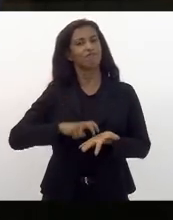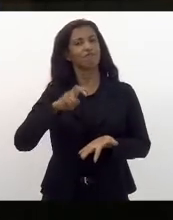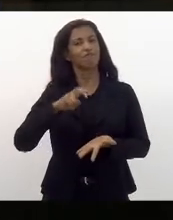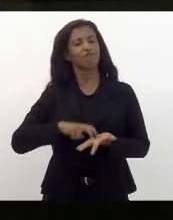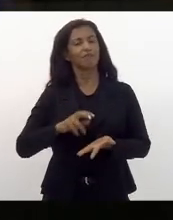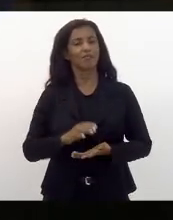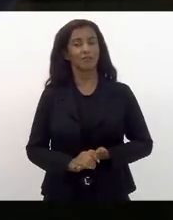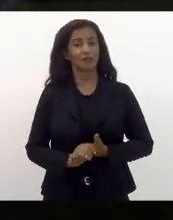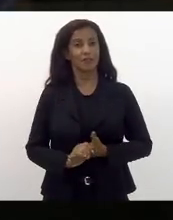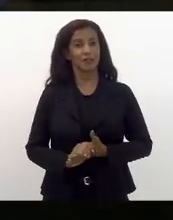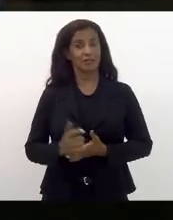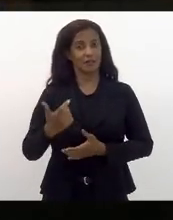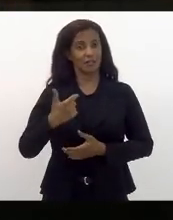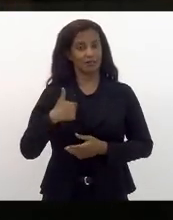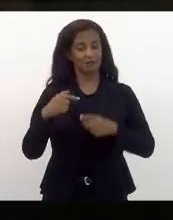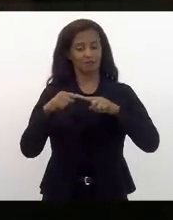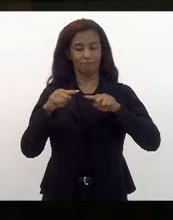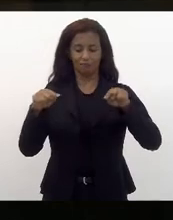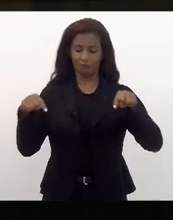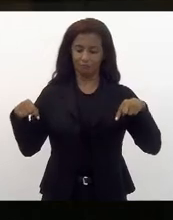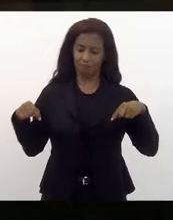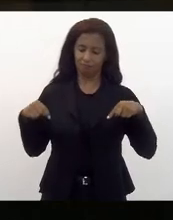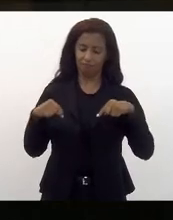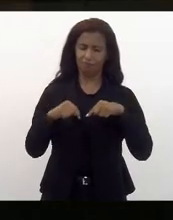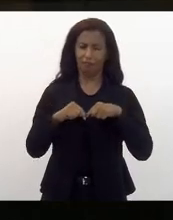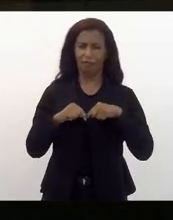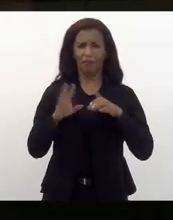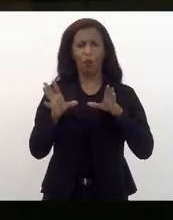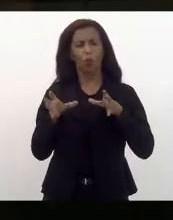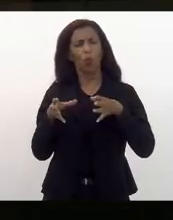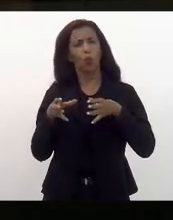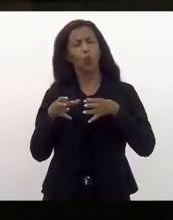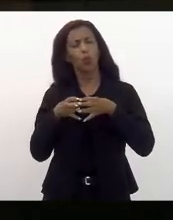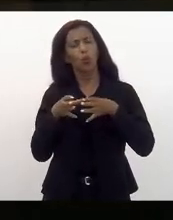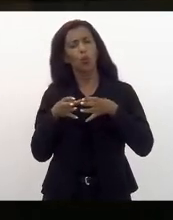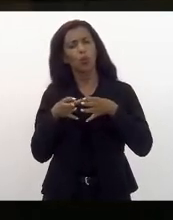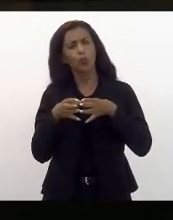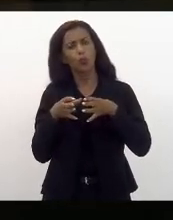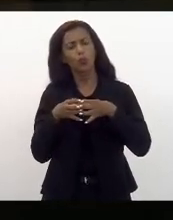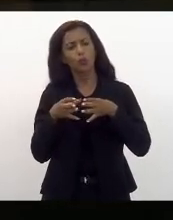recebi no meu gabinete um grupo